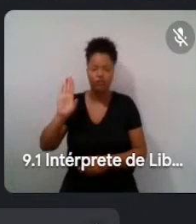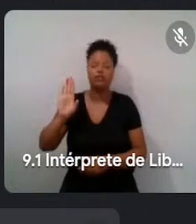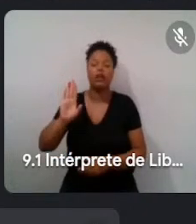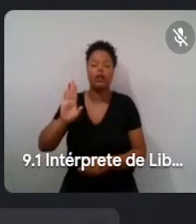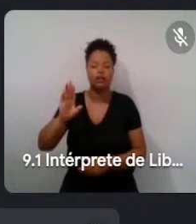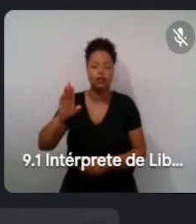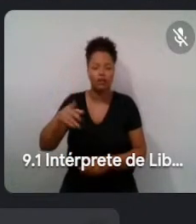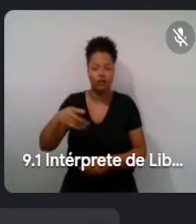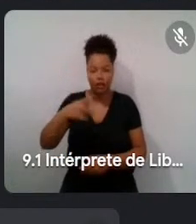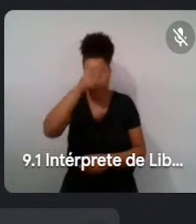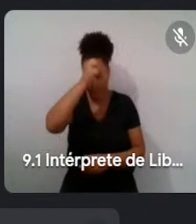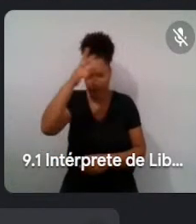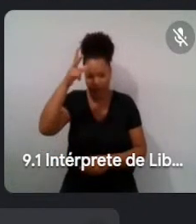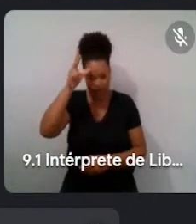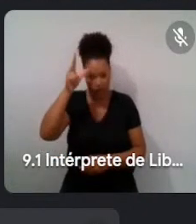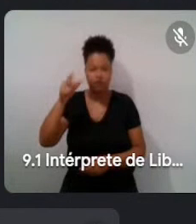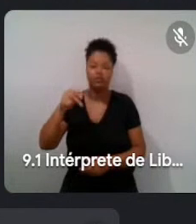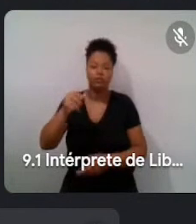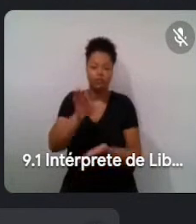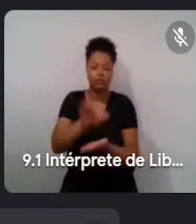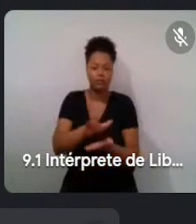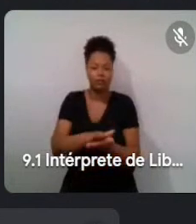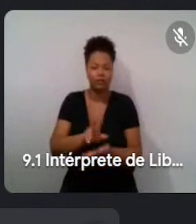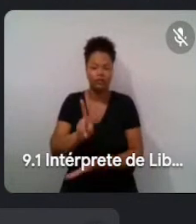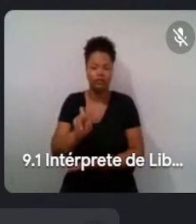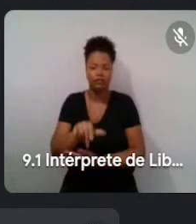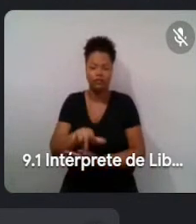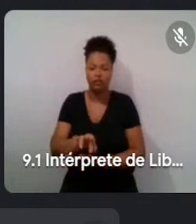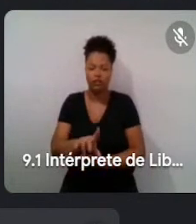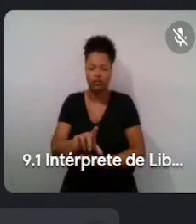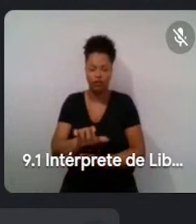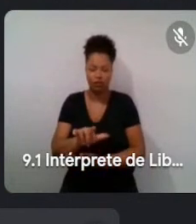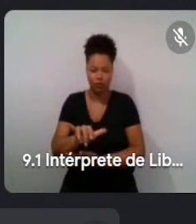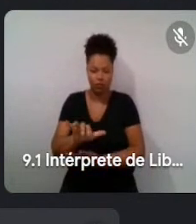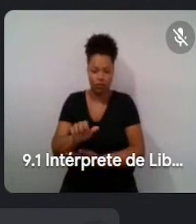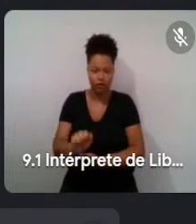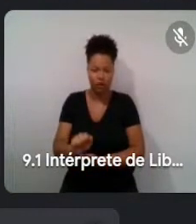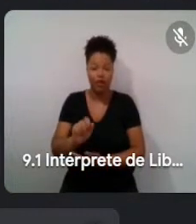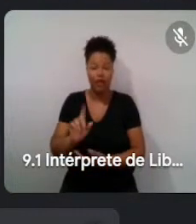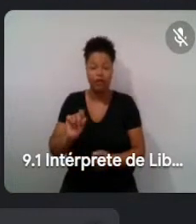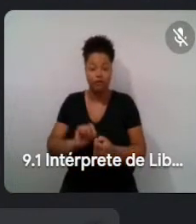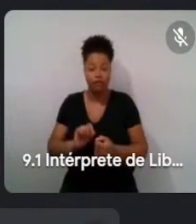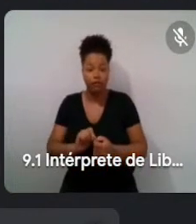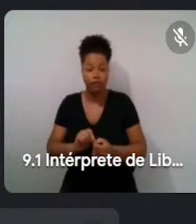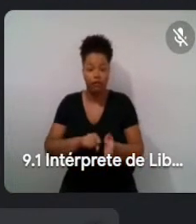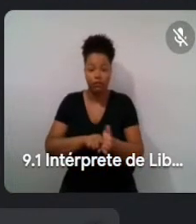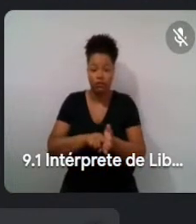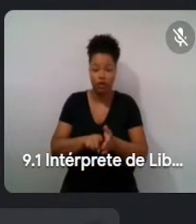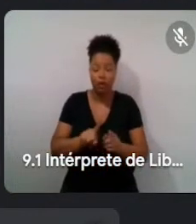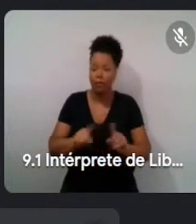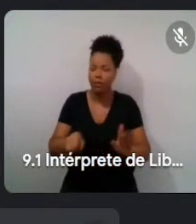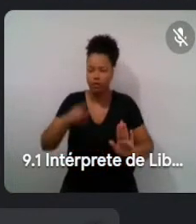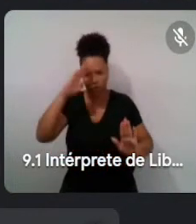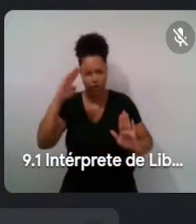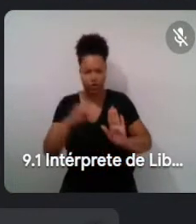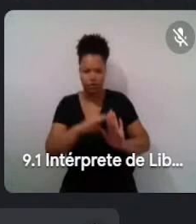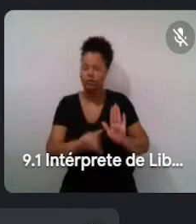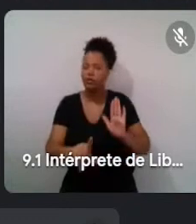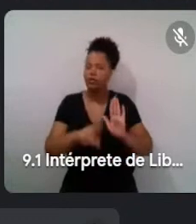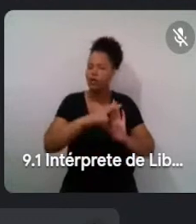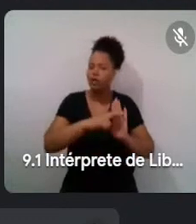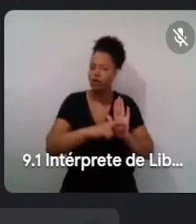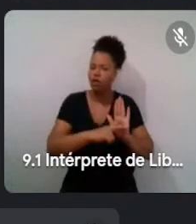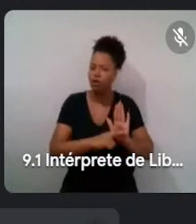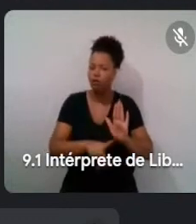Vanderlúcia, teria veiculado pesquisa sem respeito às normas legais. Posteriormente, se comprovou que